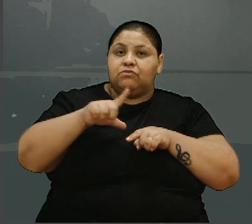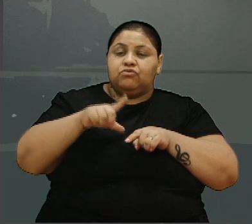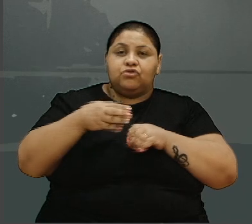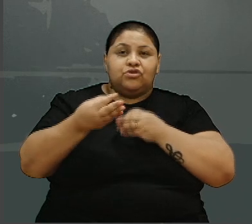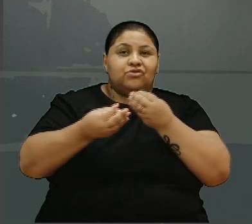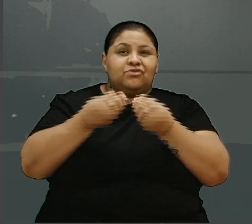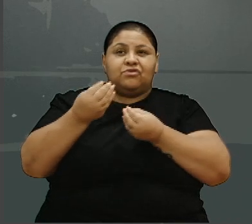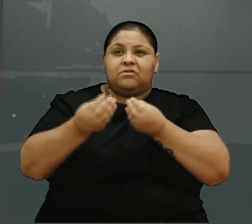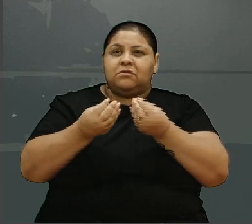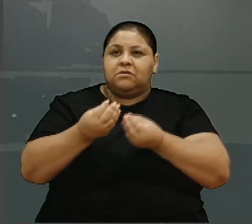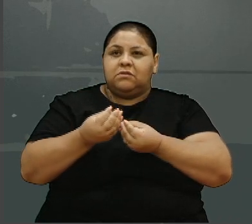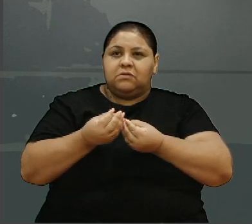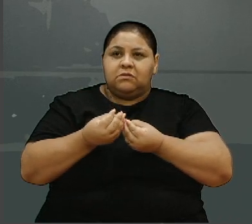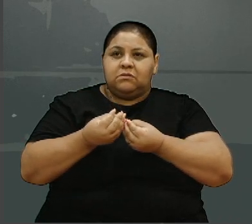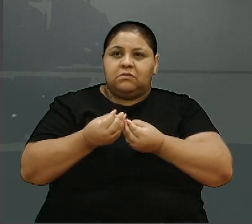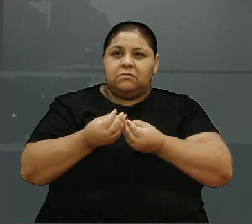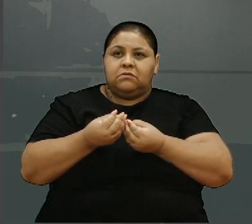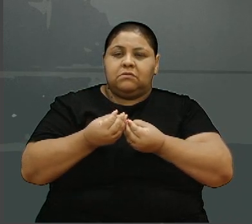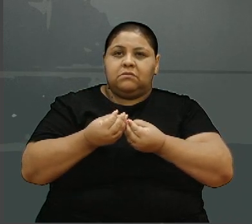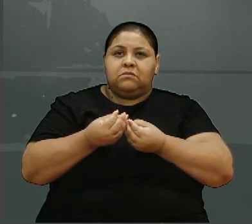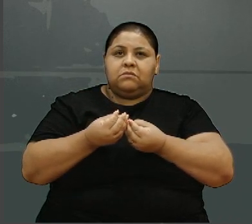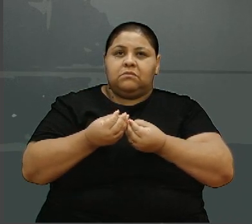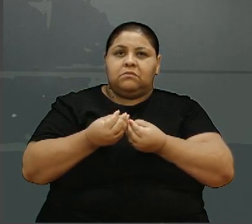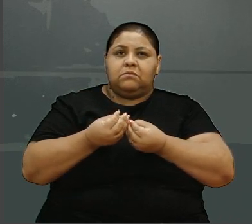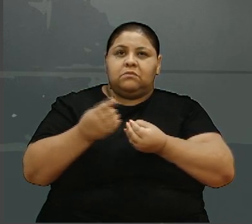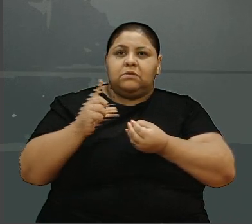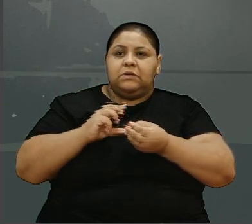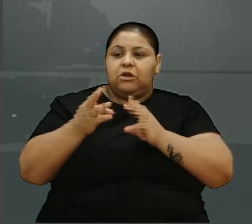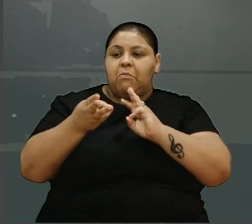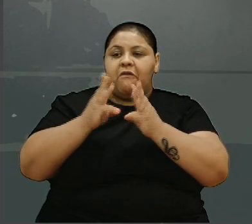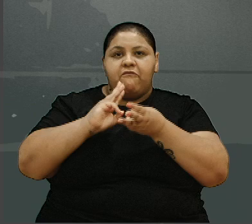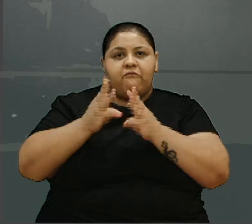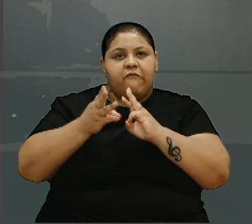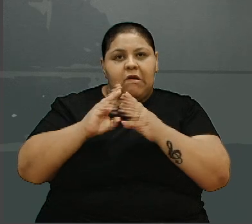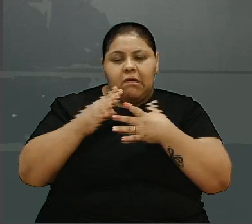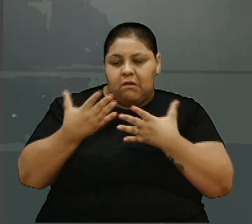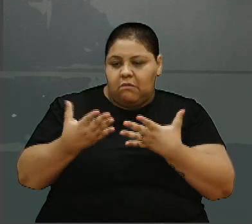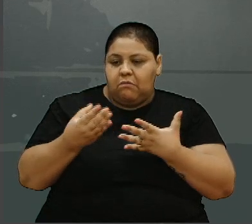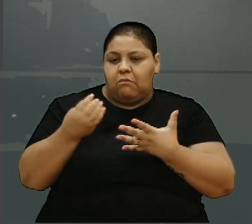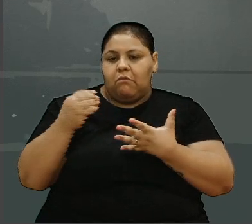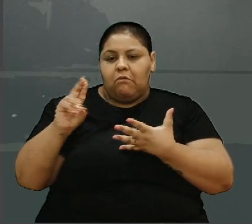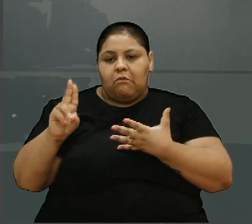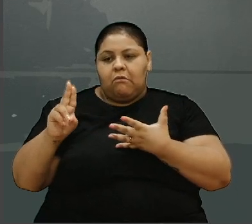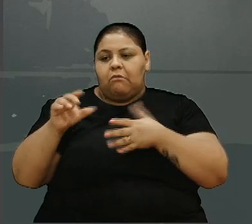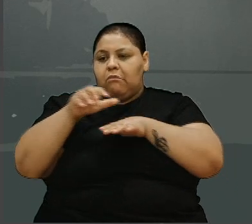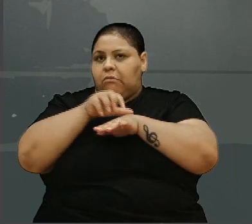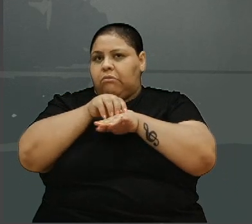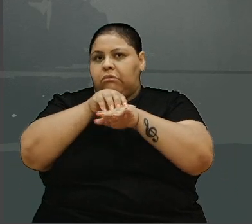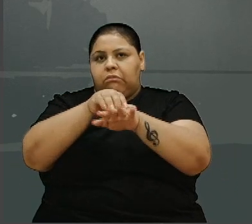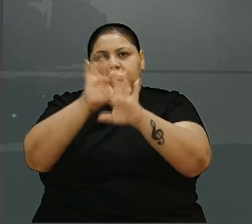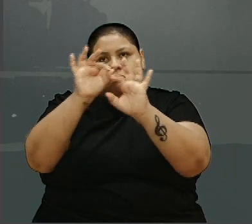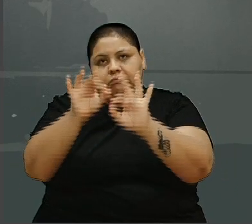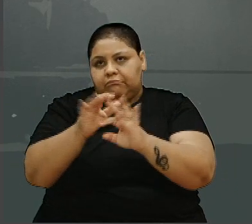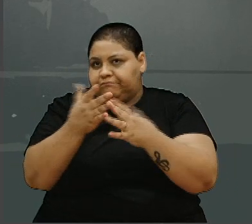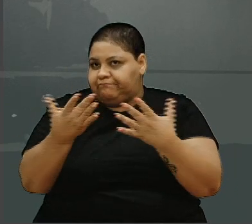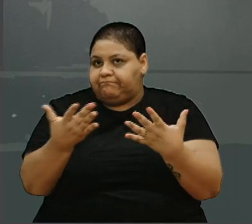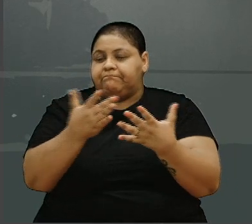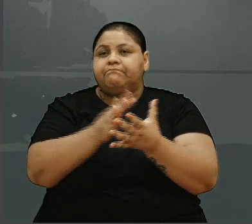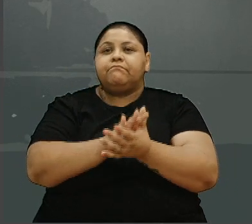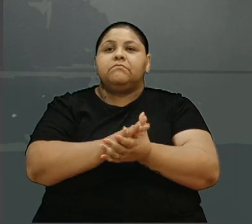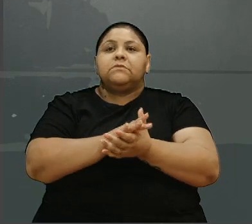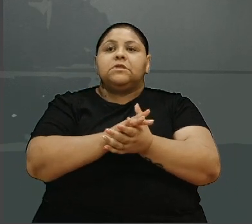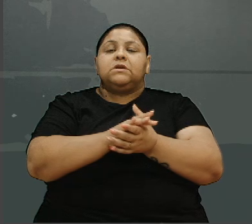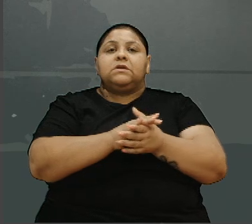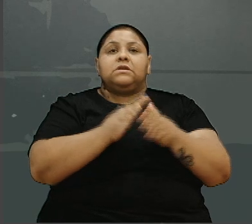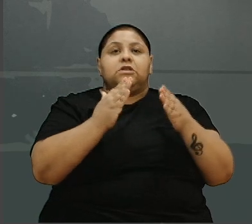condições de ir à sua escola, de ter uma van, um transporte adequado, né? Ela